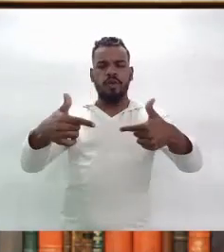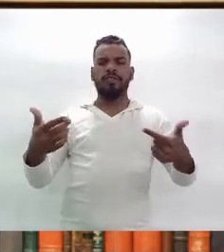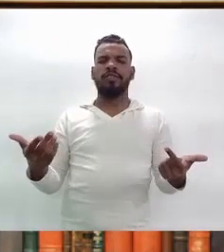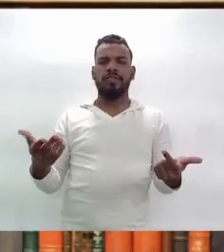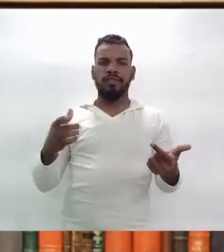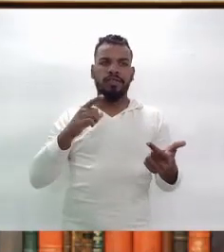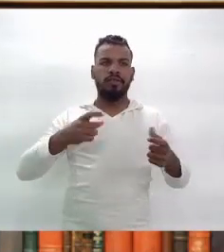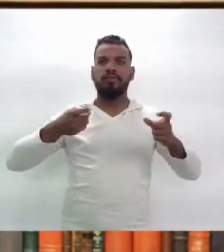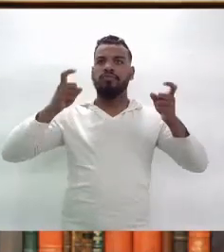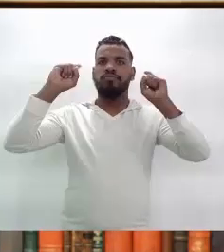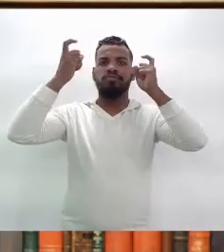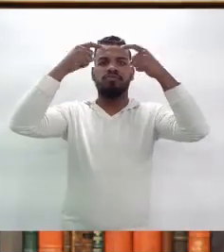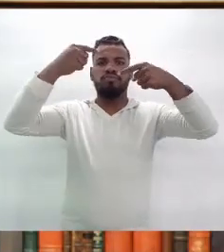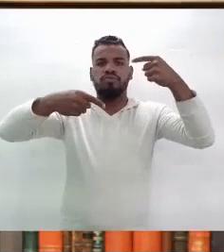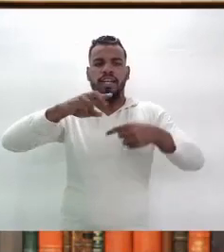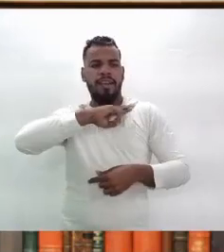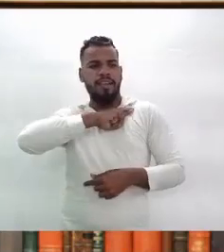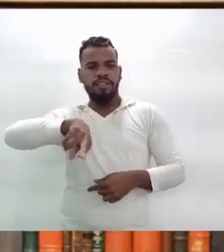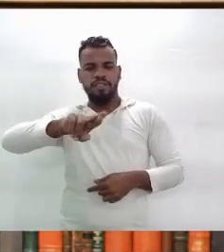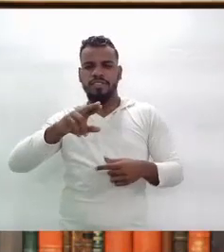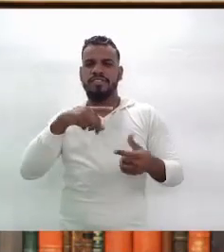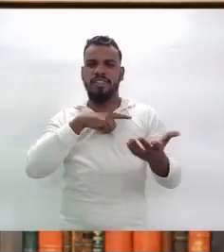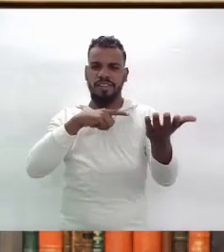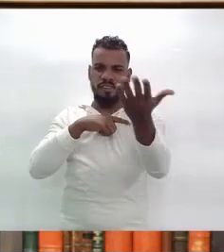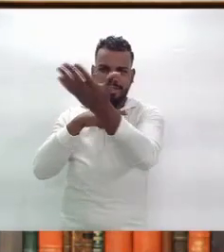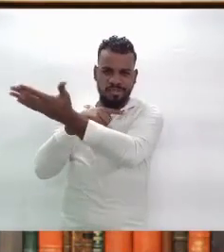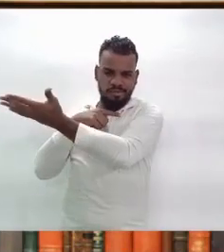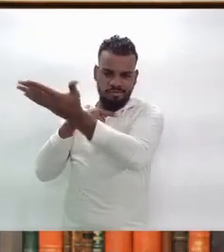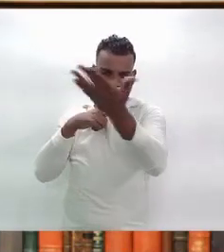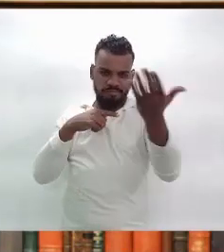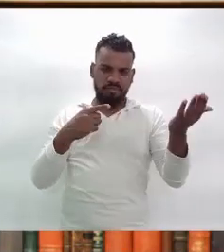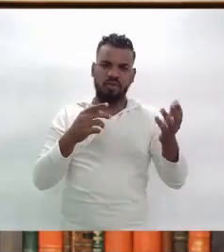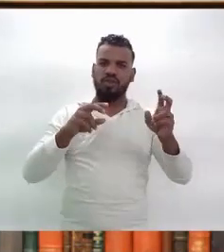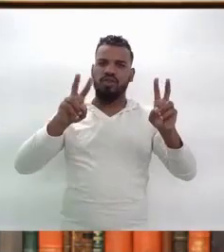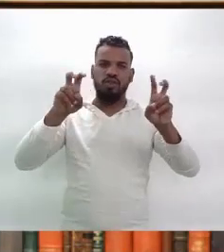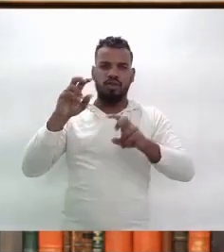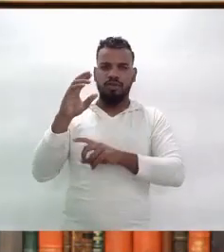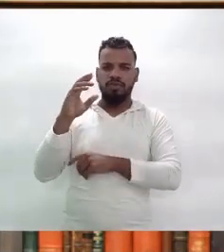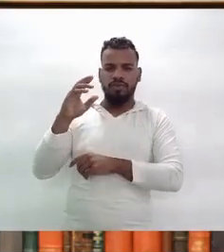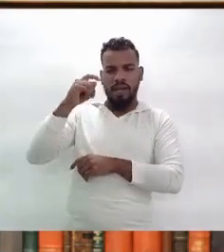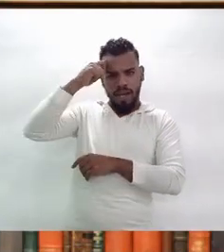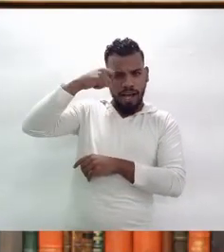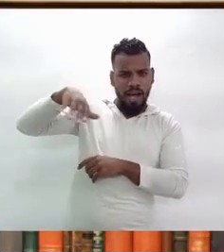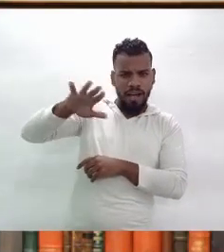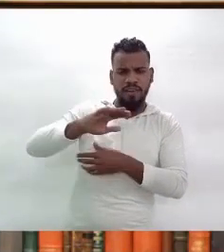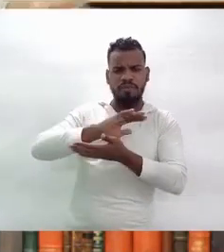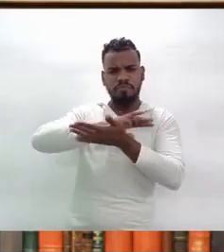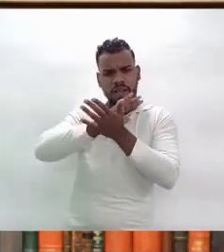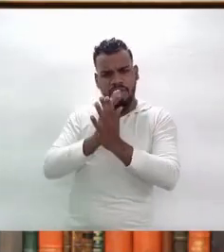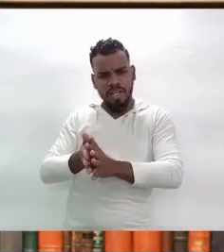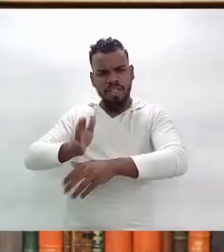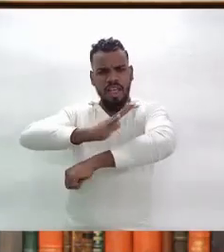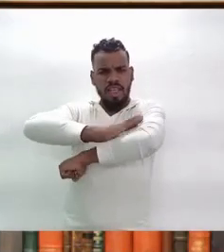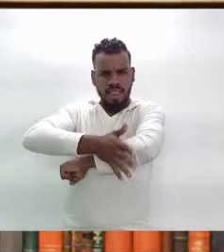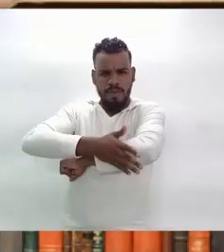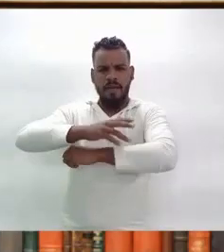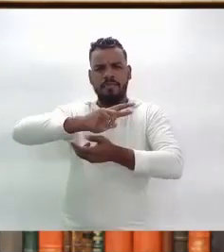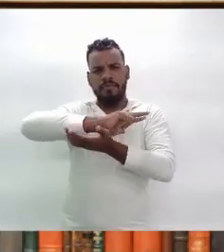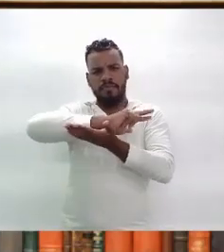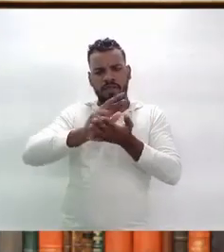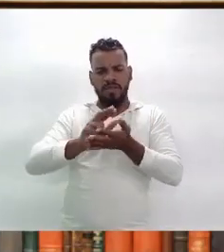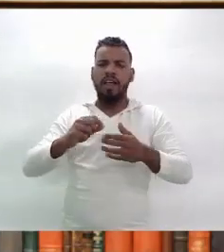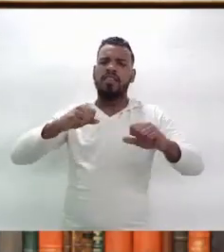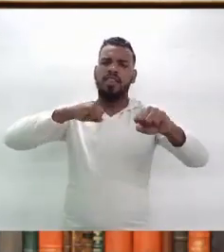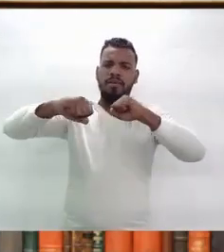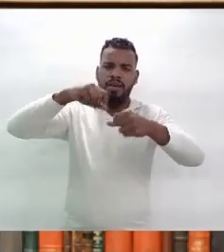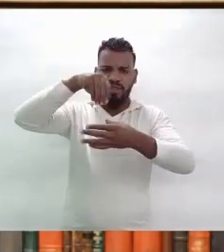grandes discussões sobre religiosidade, sobre questões afro, questões de preconceito, racismo e etc., que são debatidas